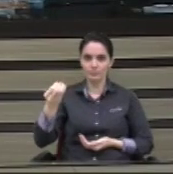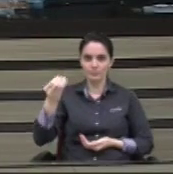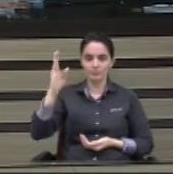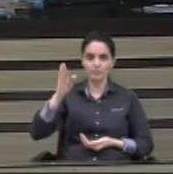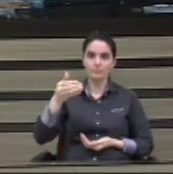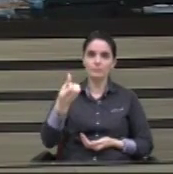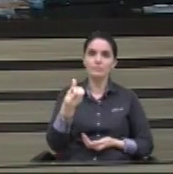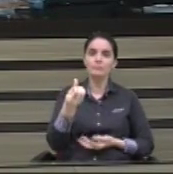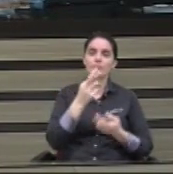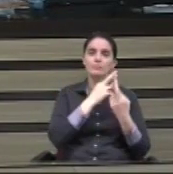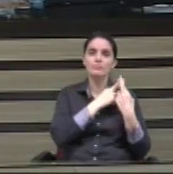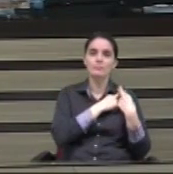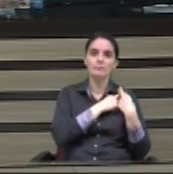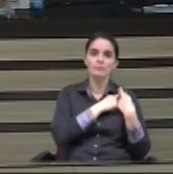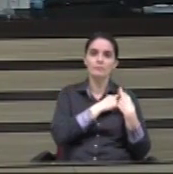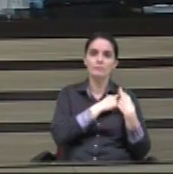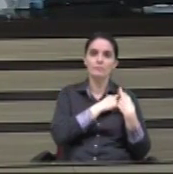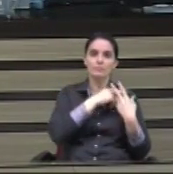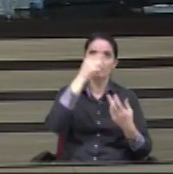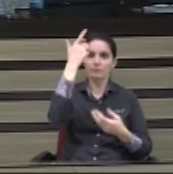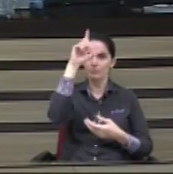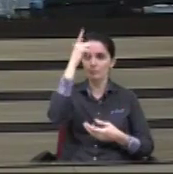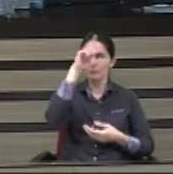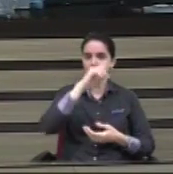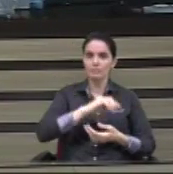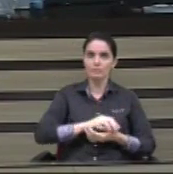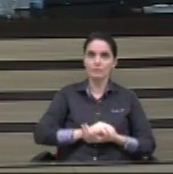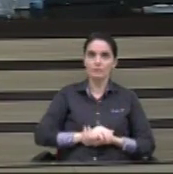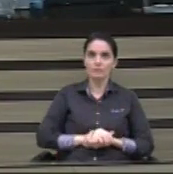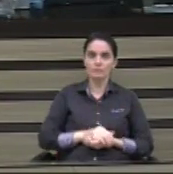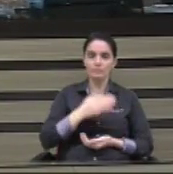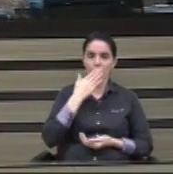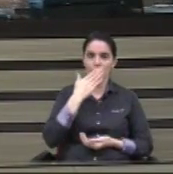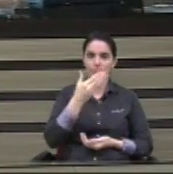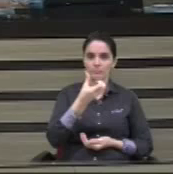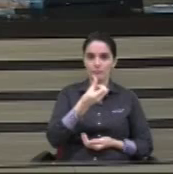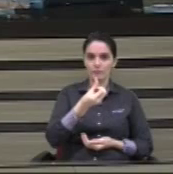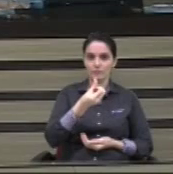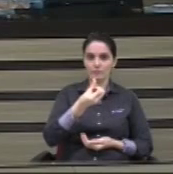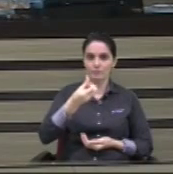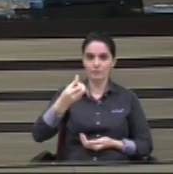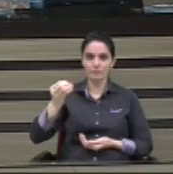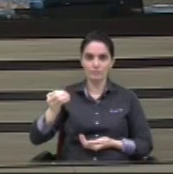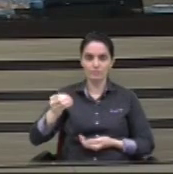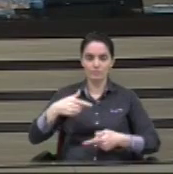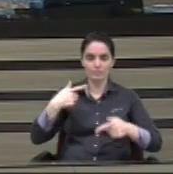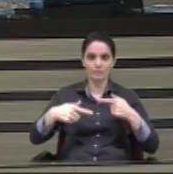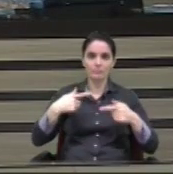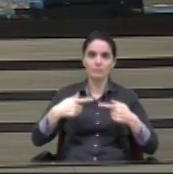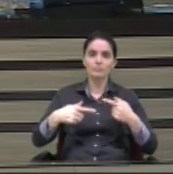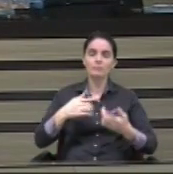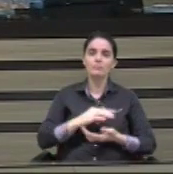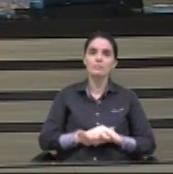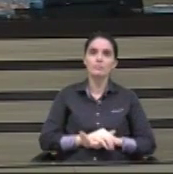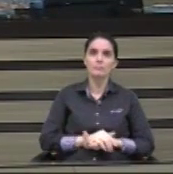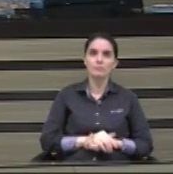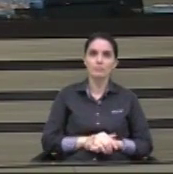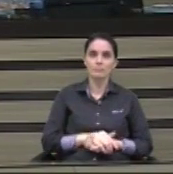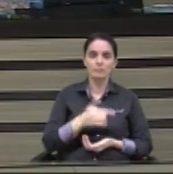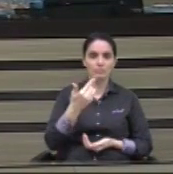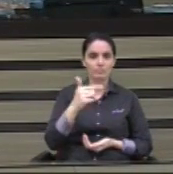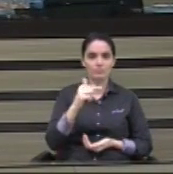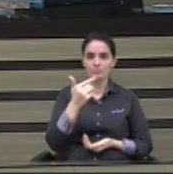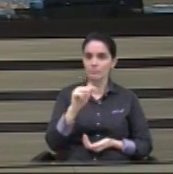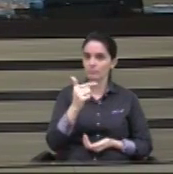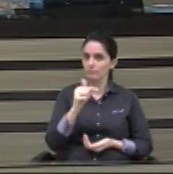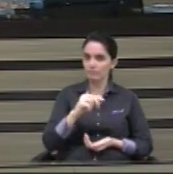660/2016. Autor, vereador Sidney Pascotto. O requerimento 660 está em discussão. Não havendo